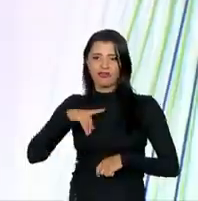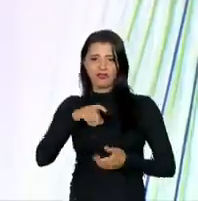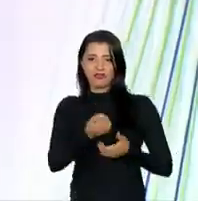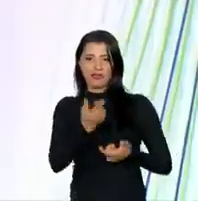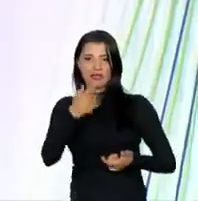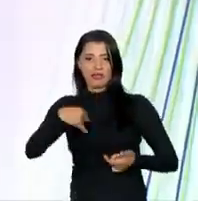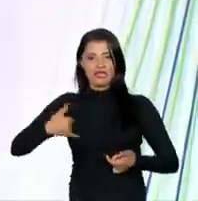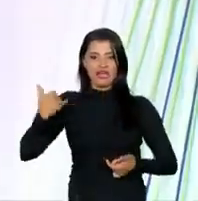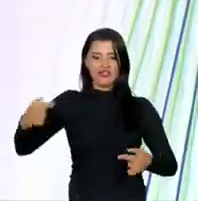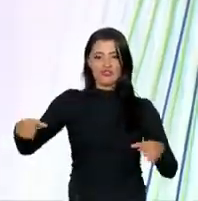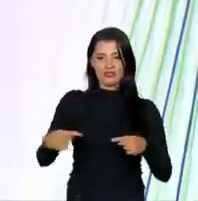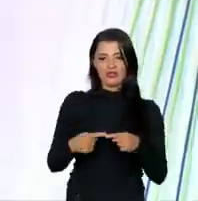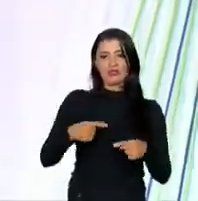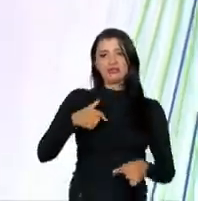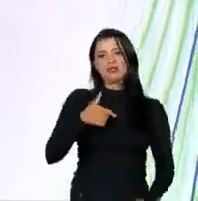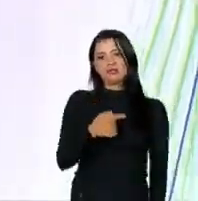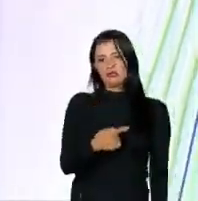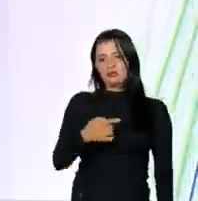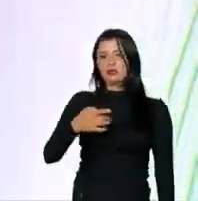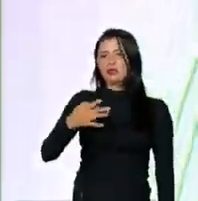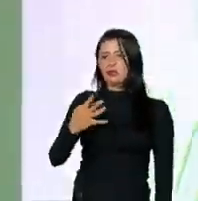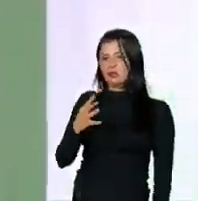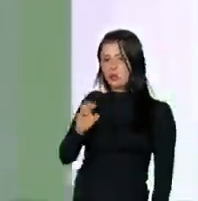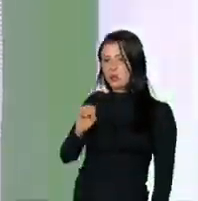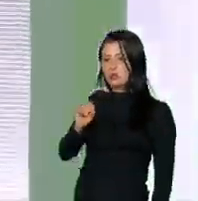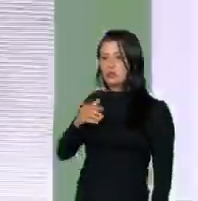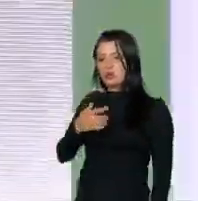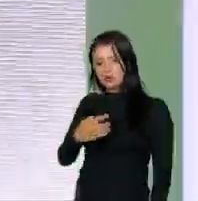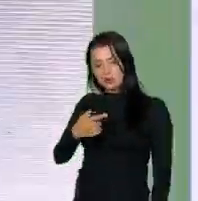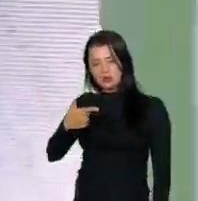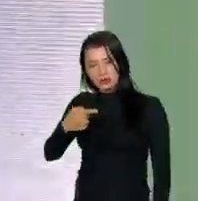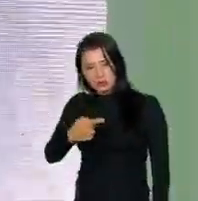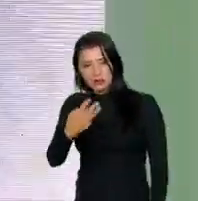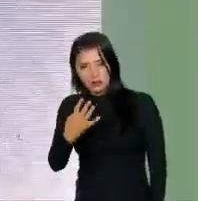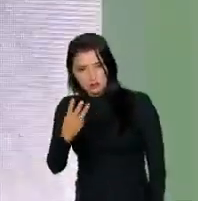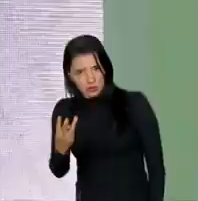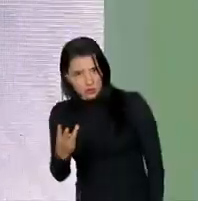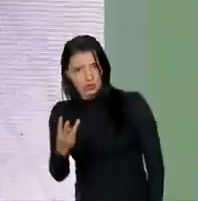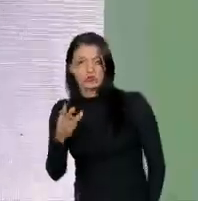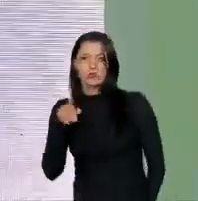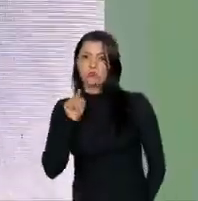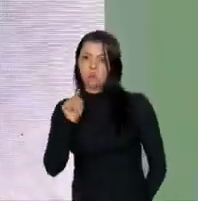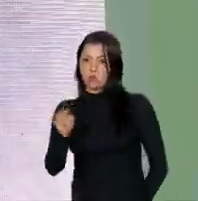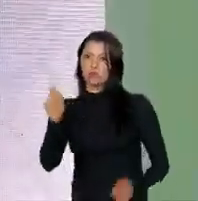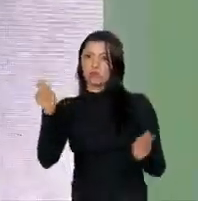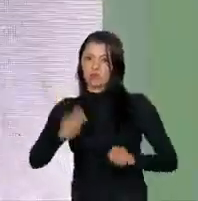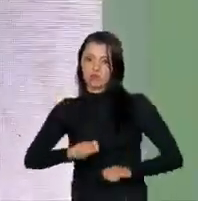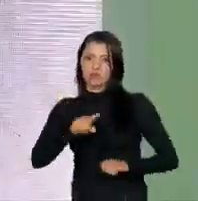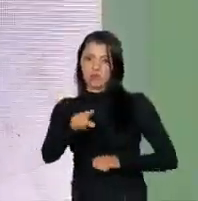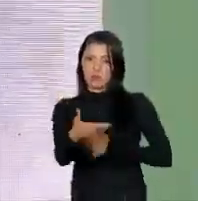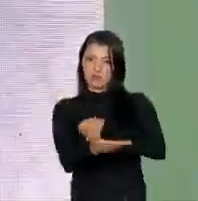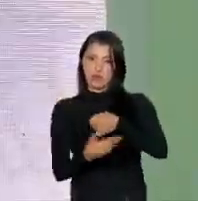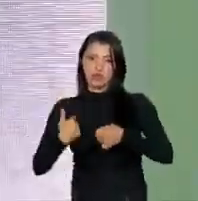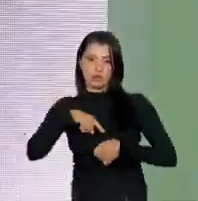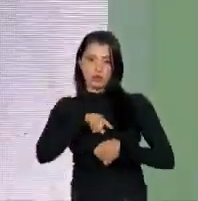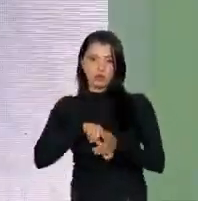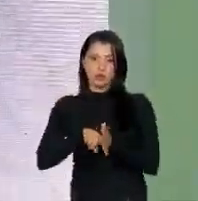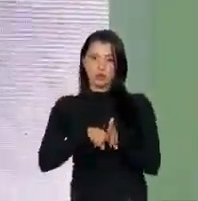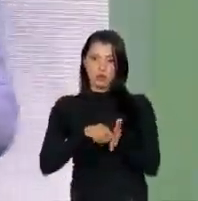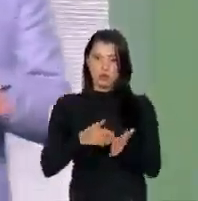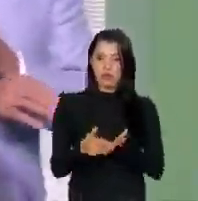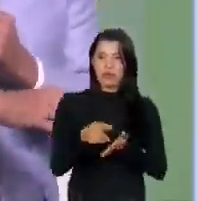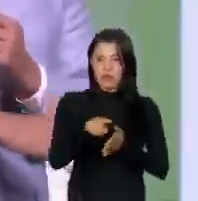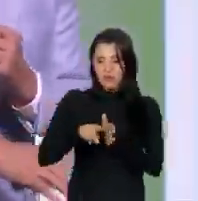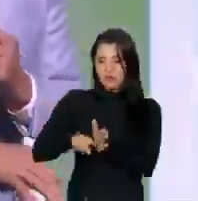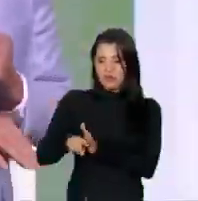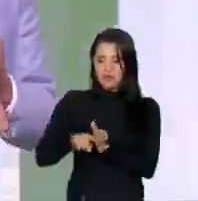seria 743 pontos. Então, essa é a nossa base de partida. E nessa pesquisa, não chegou